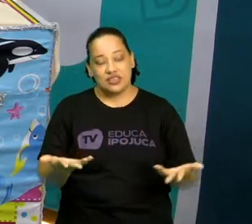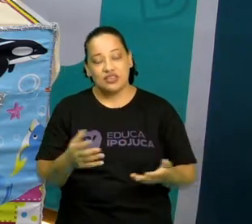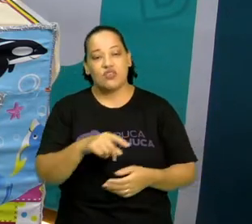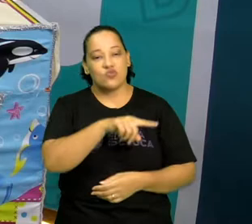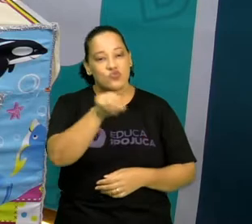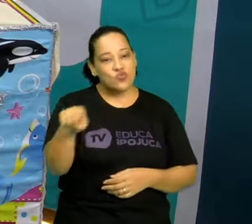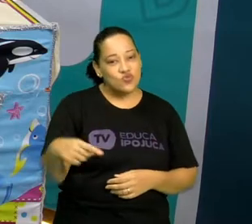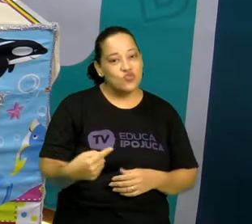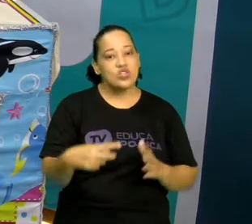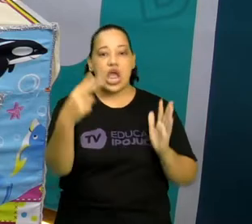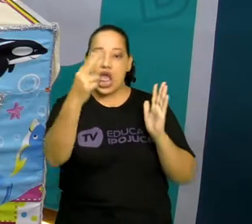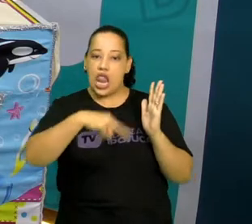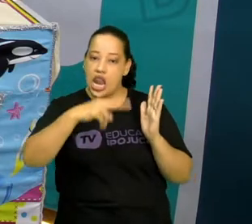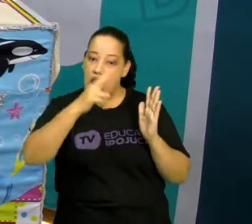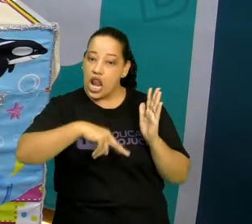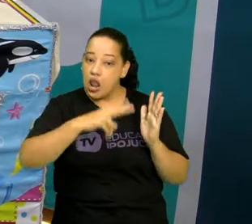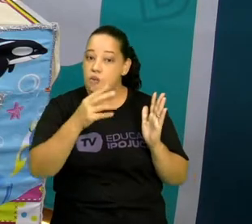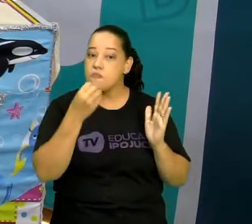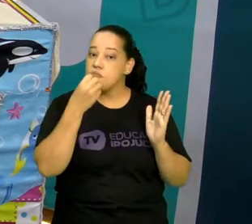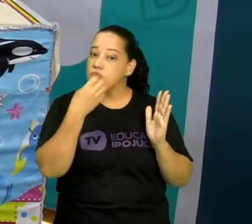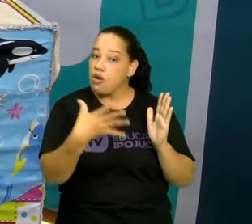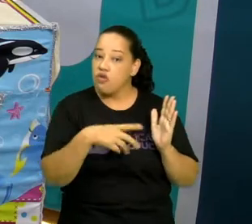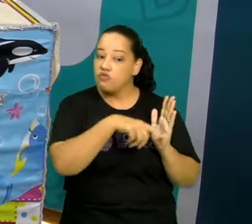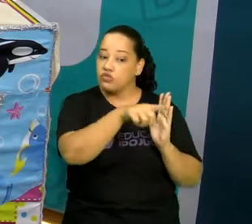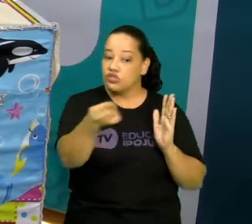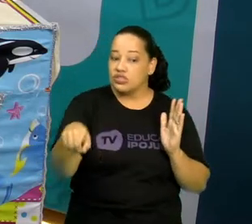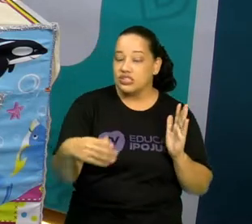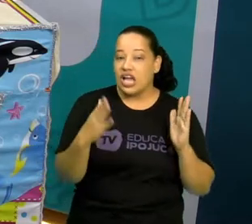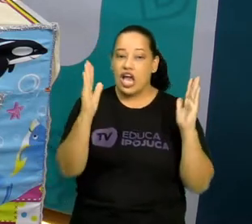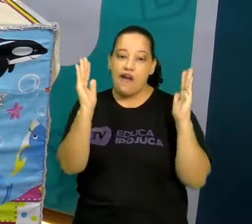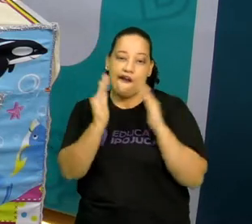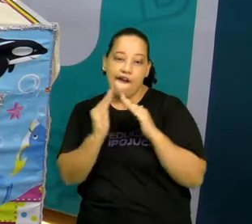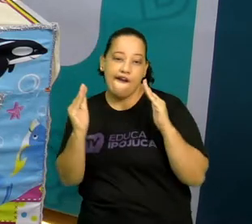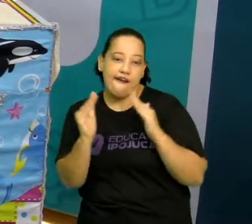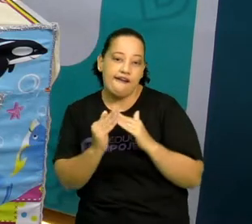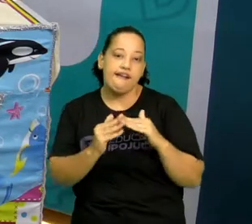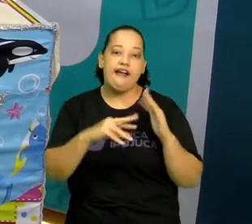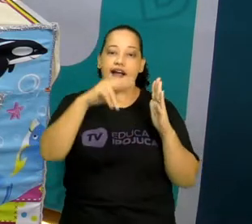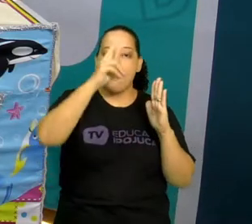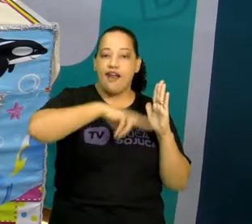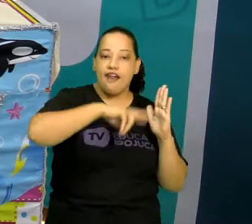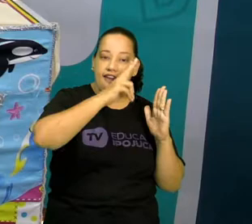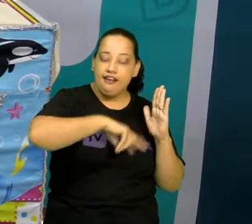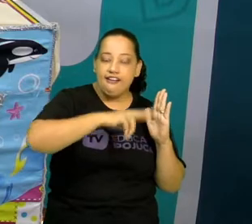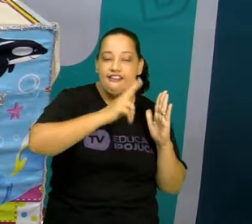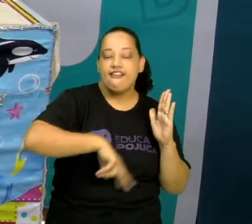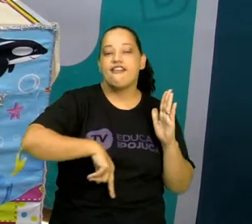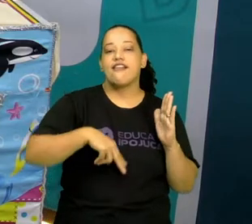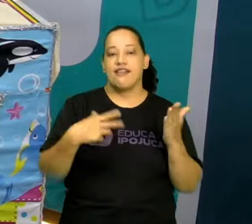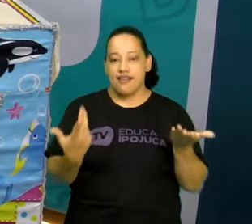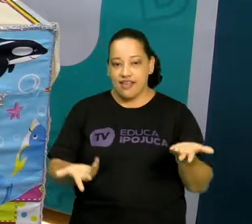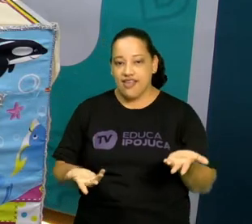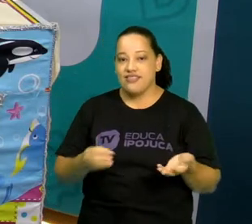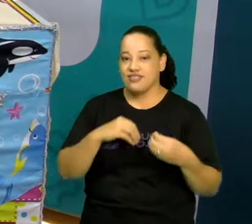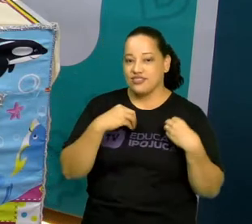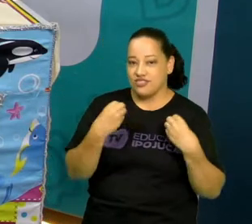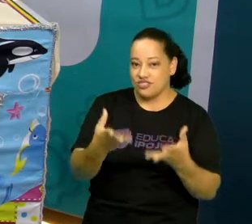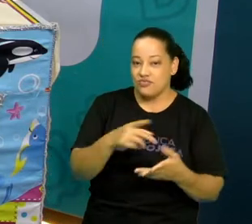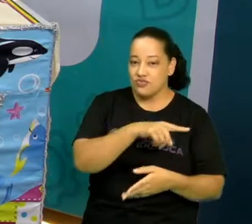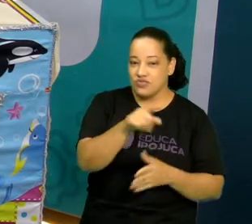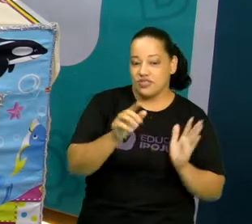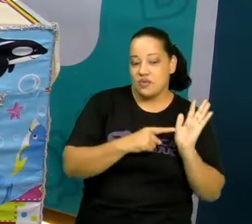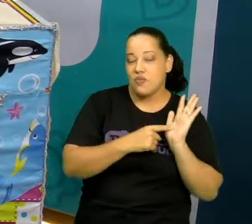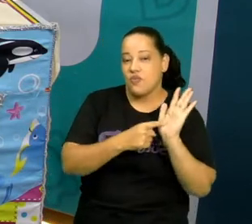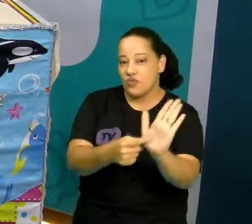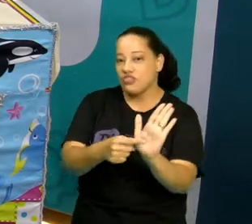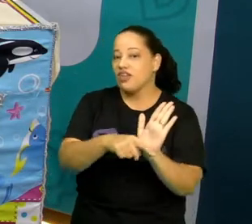para vocês que estão em casa, que vão ficar aí nesse período de carnaval, Tia Lê e Leiturinha deixa para vocês esse livro. Ele